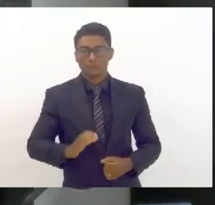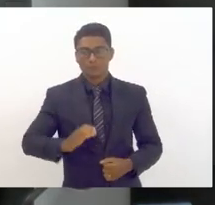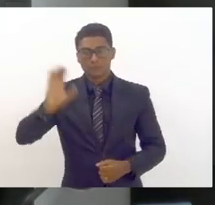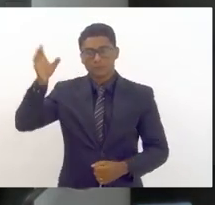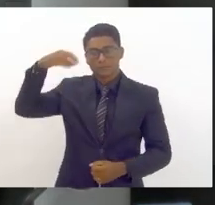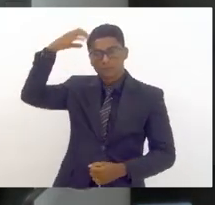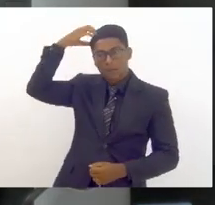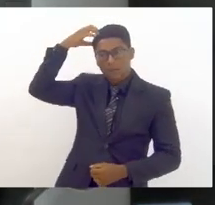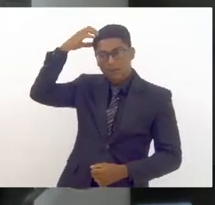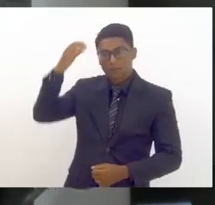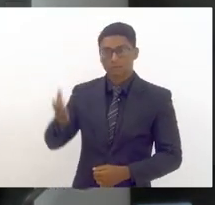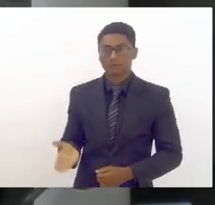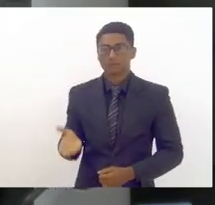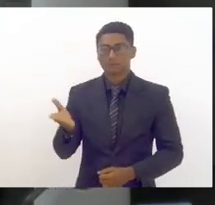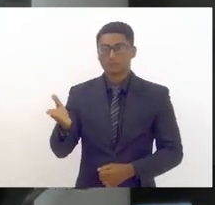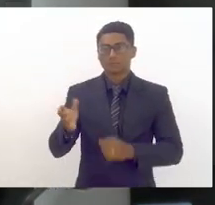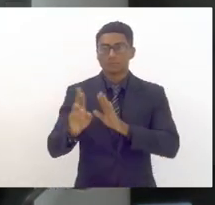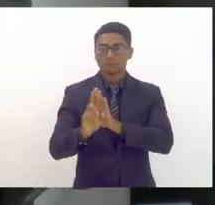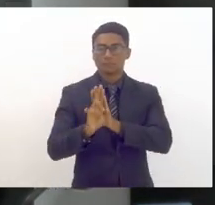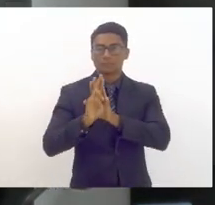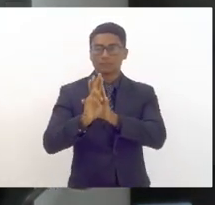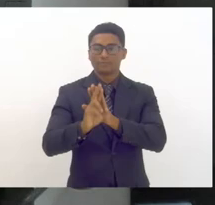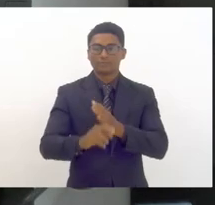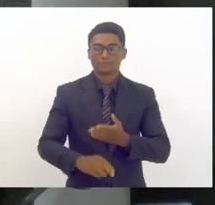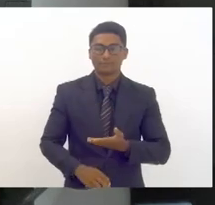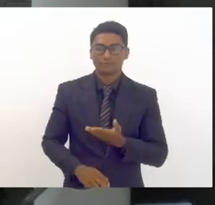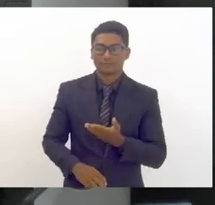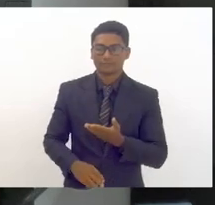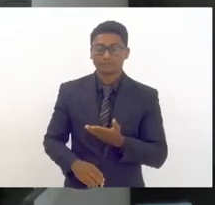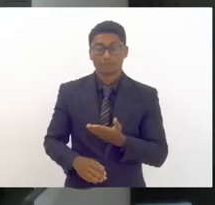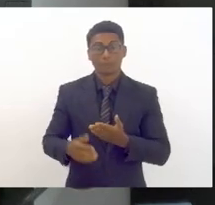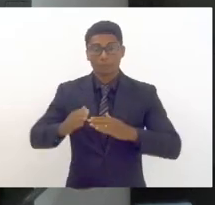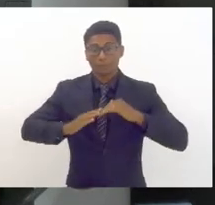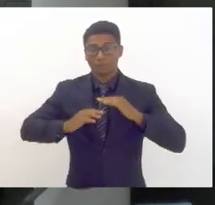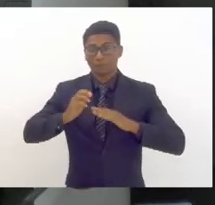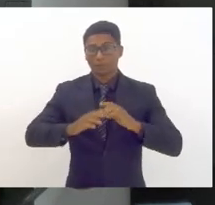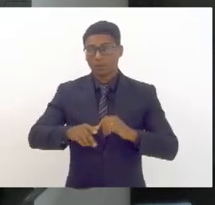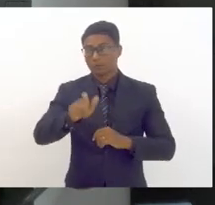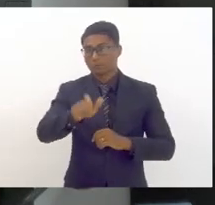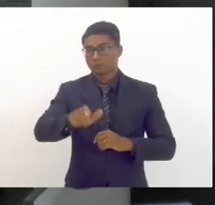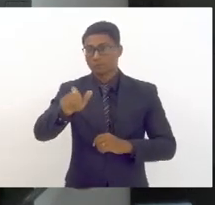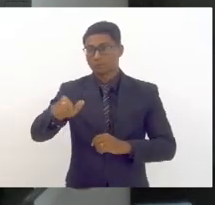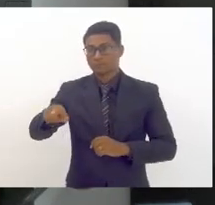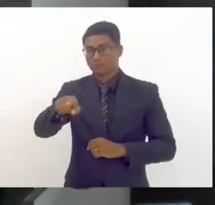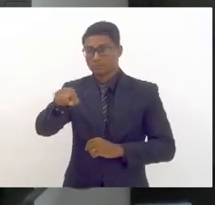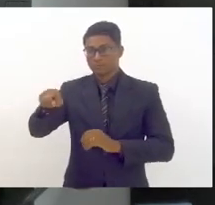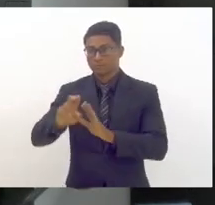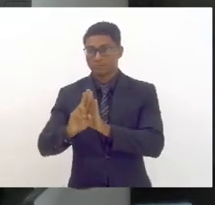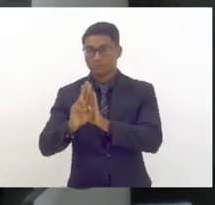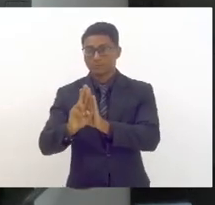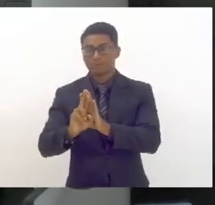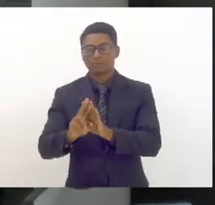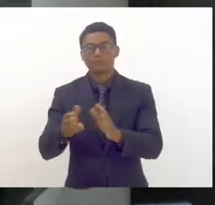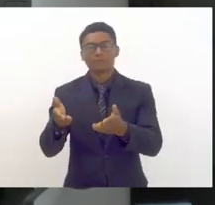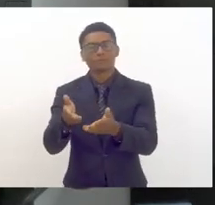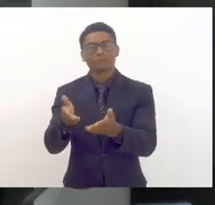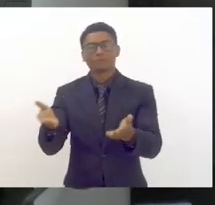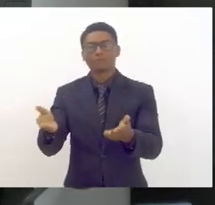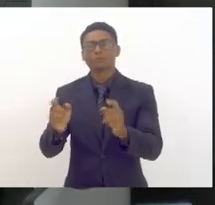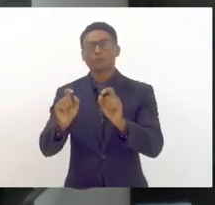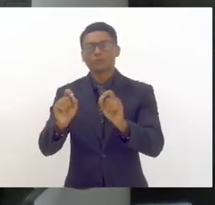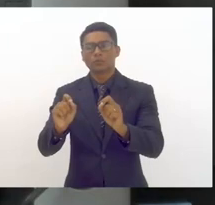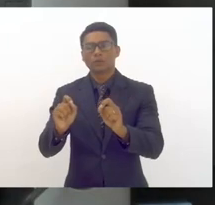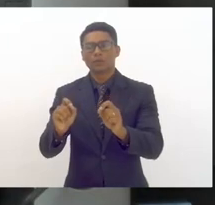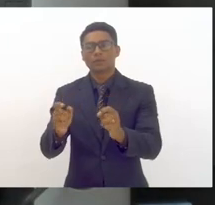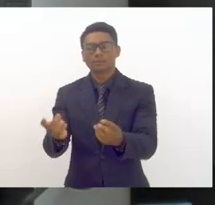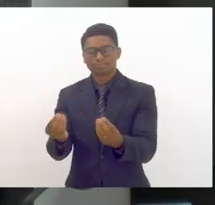representados, né, por esses brilhantes profissionais. que me entregaram esse